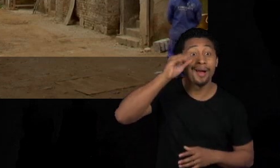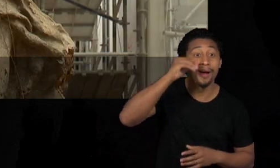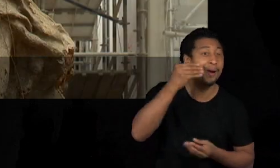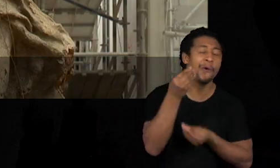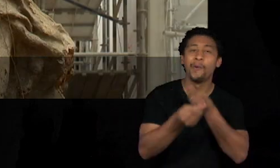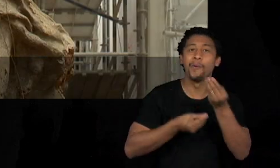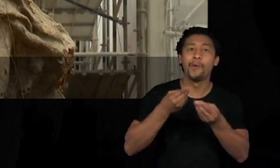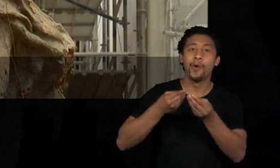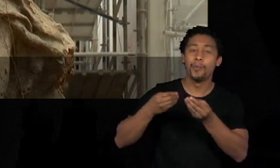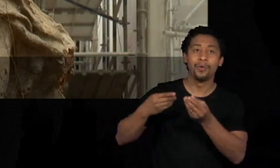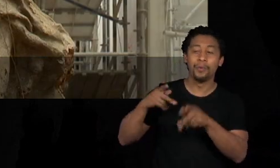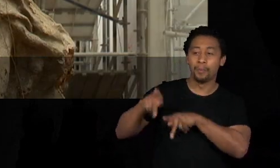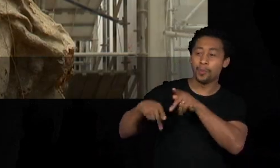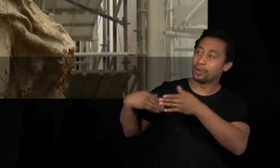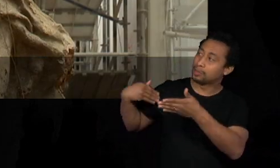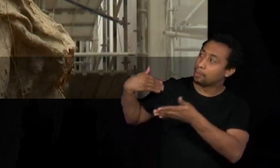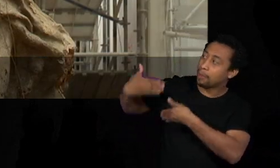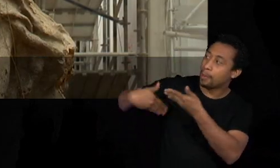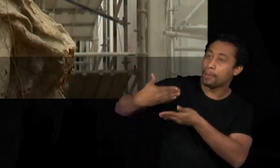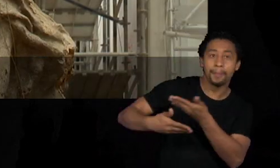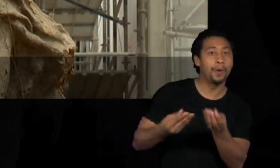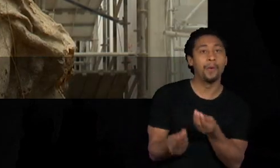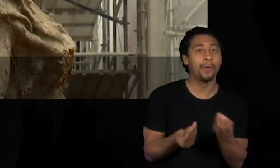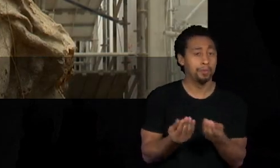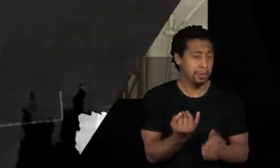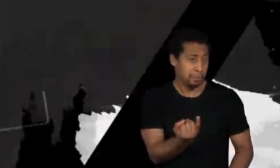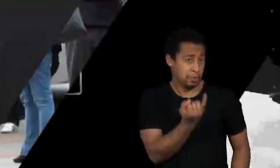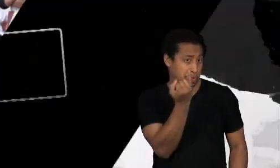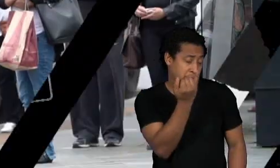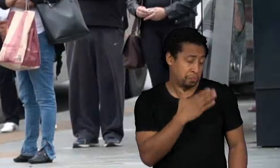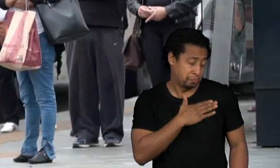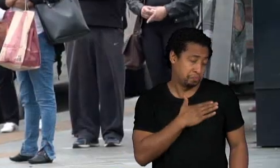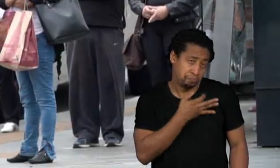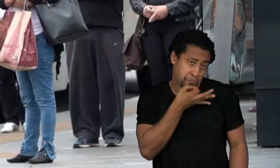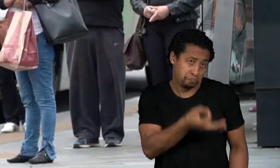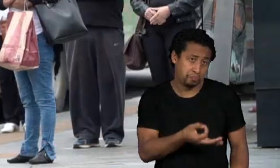nossos antepassados, entendeu? Importante. É isso, eu acho.